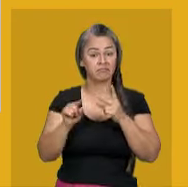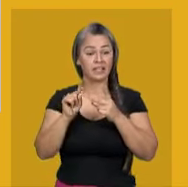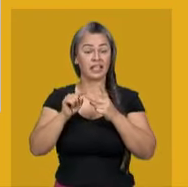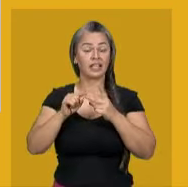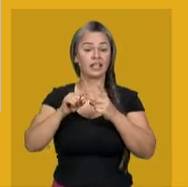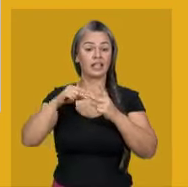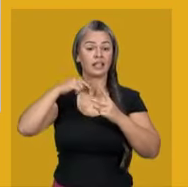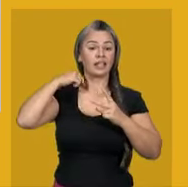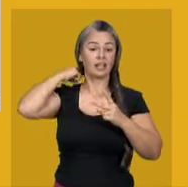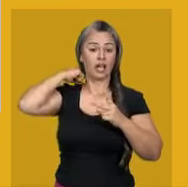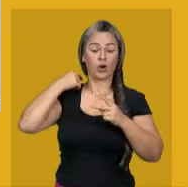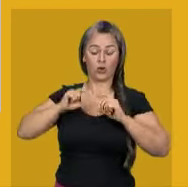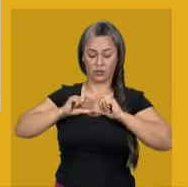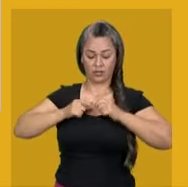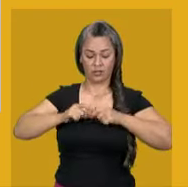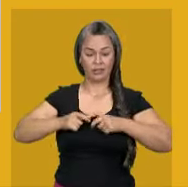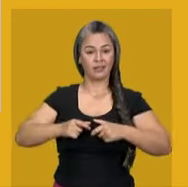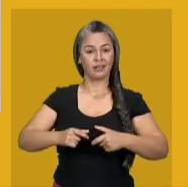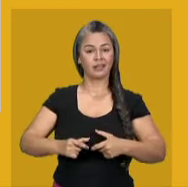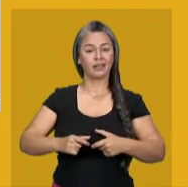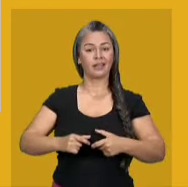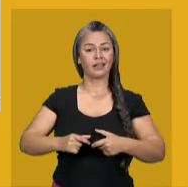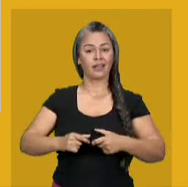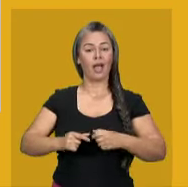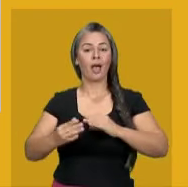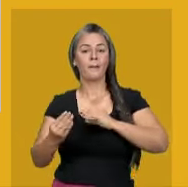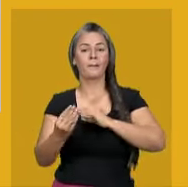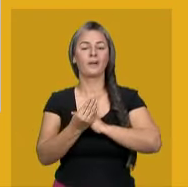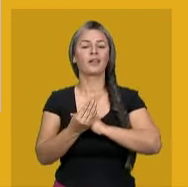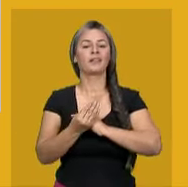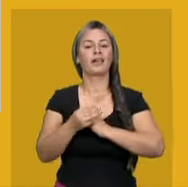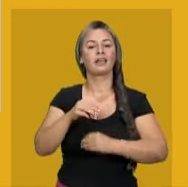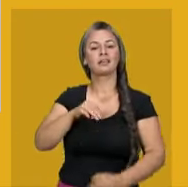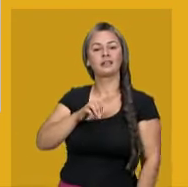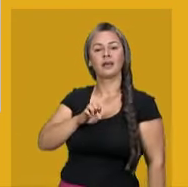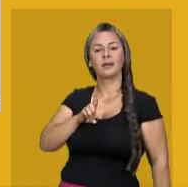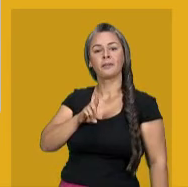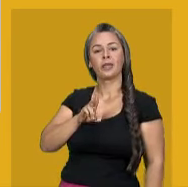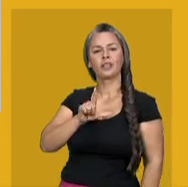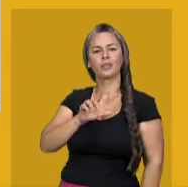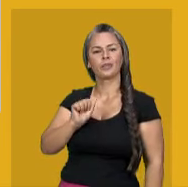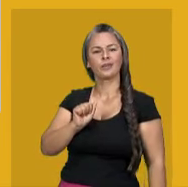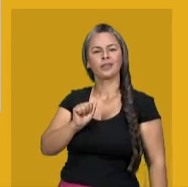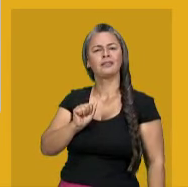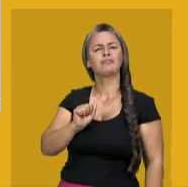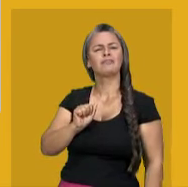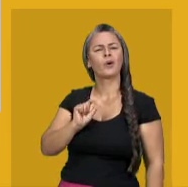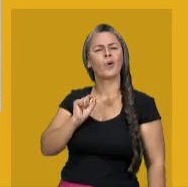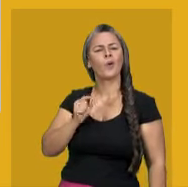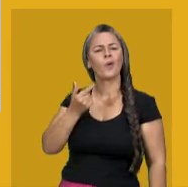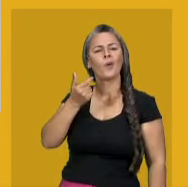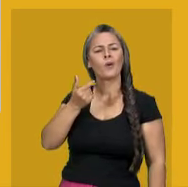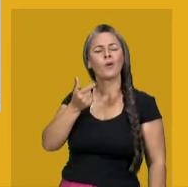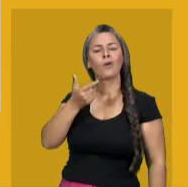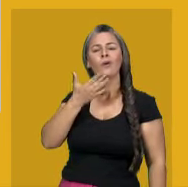medula espinhal. Então, vamos relembrar onde está a nossa medula espinhal.